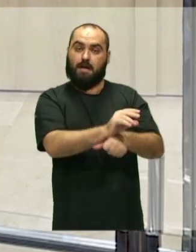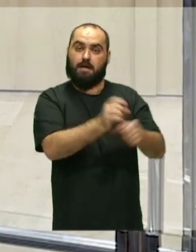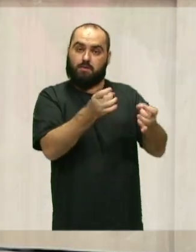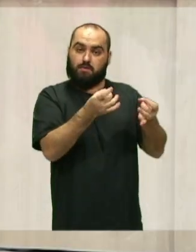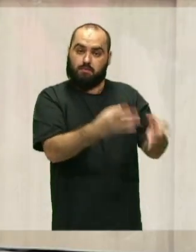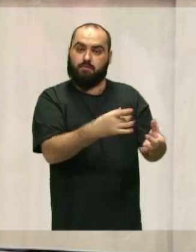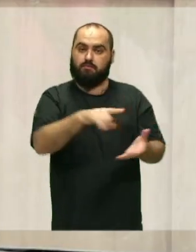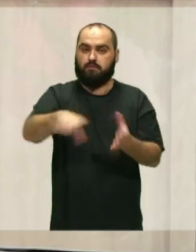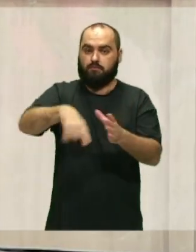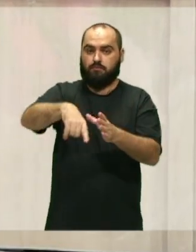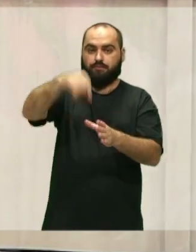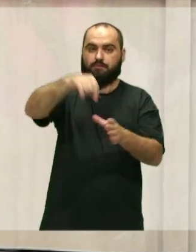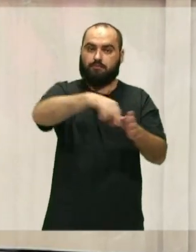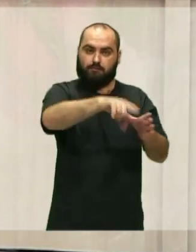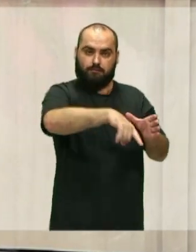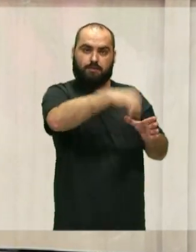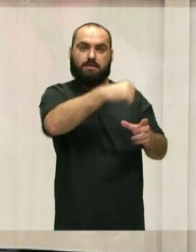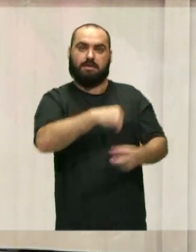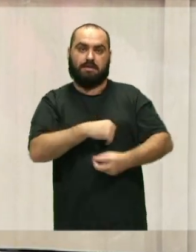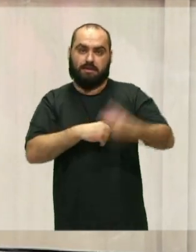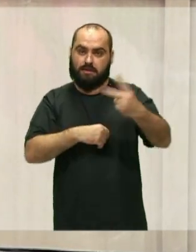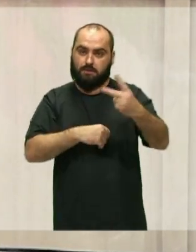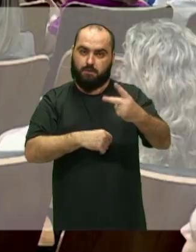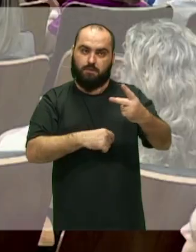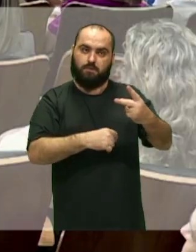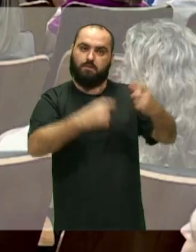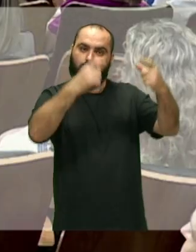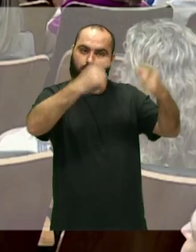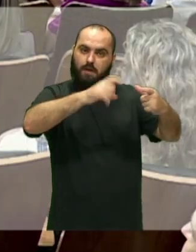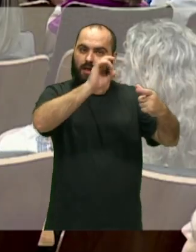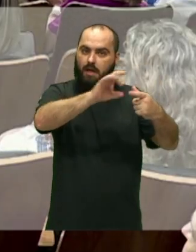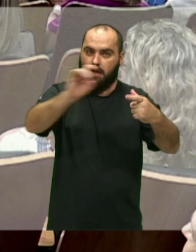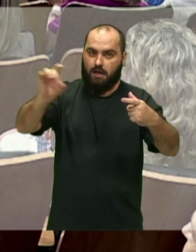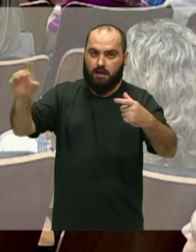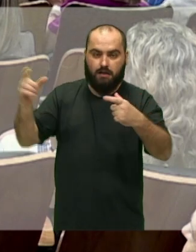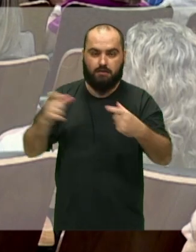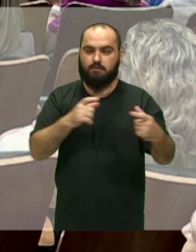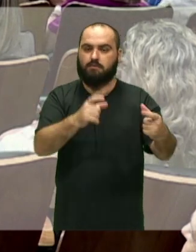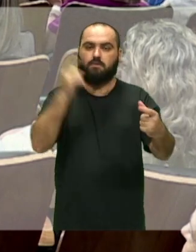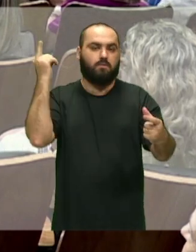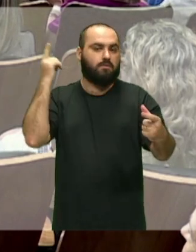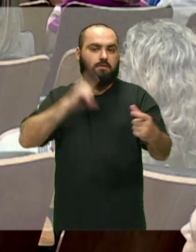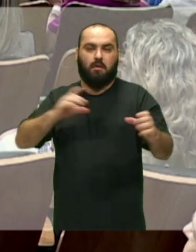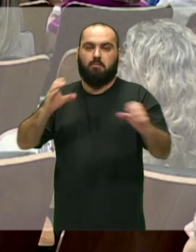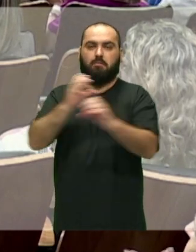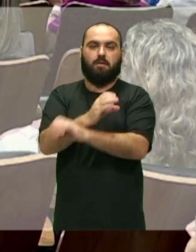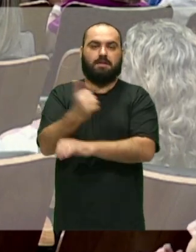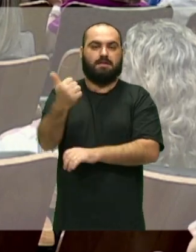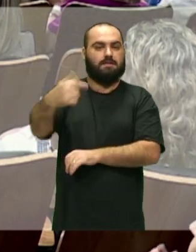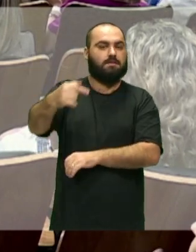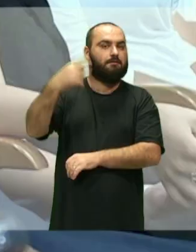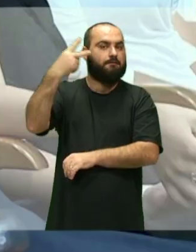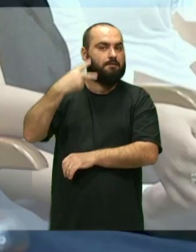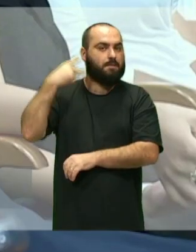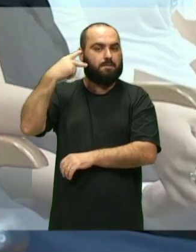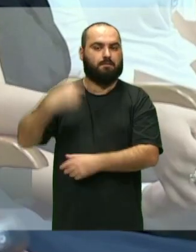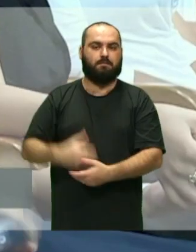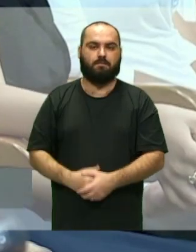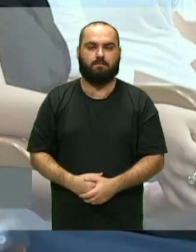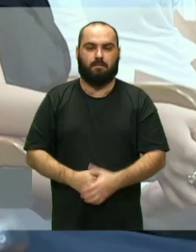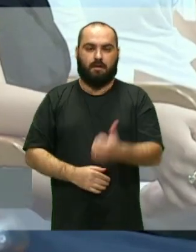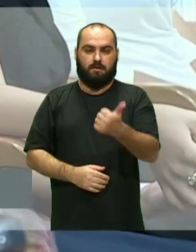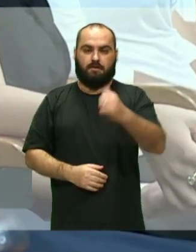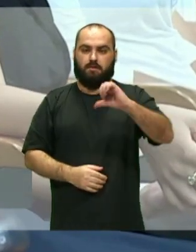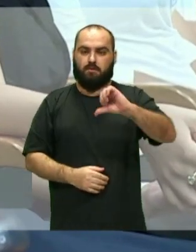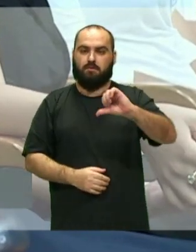sorteadas entre os segundos colocados de todas as unidades completando a legislatura com 17 parlamentares os 19